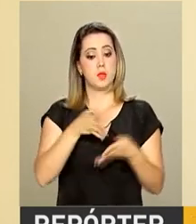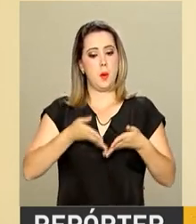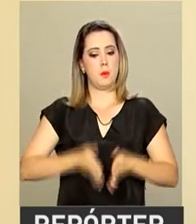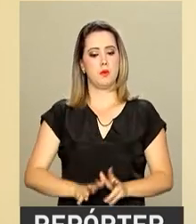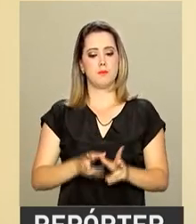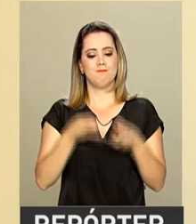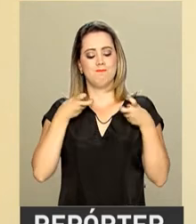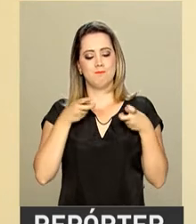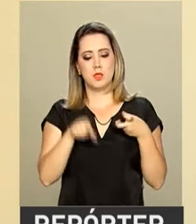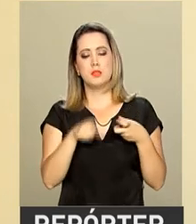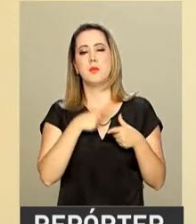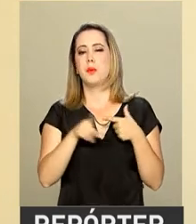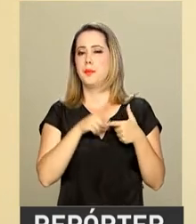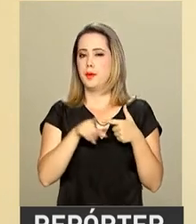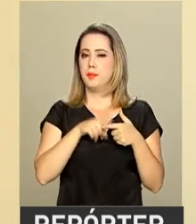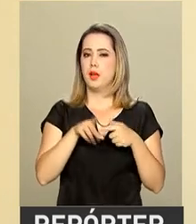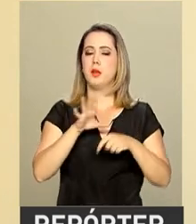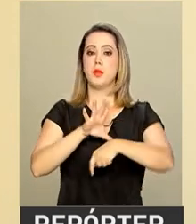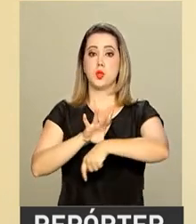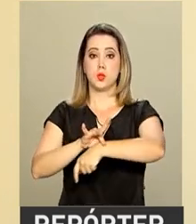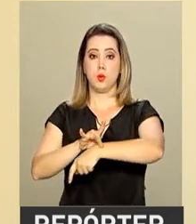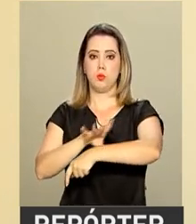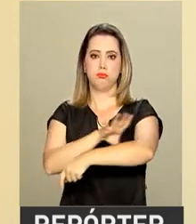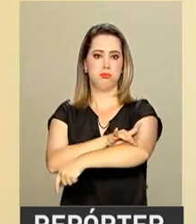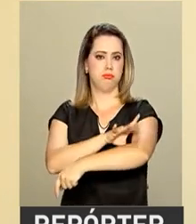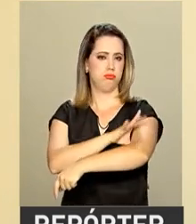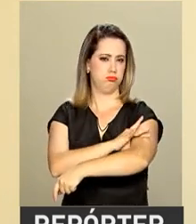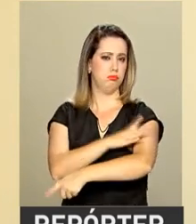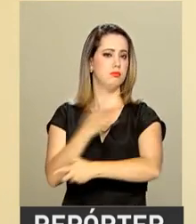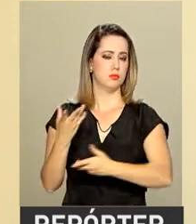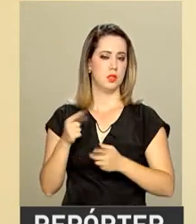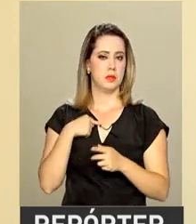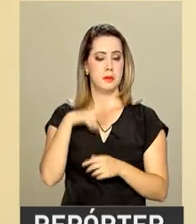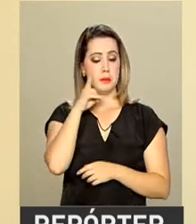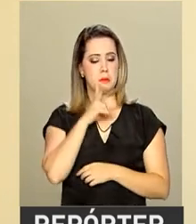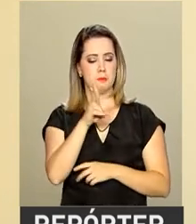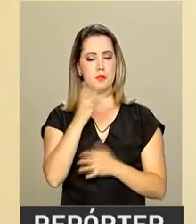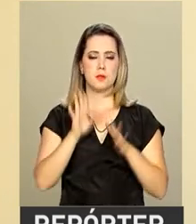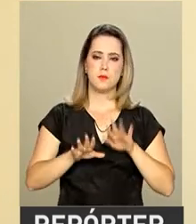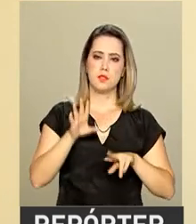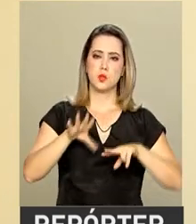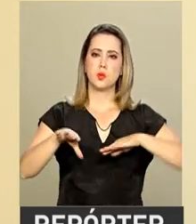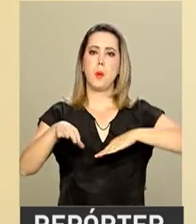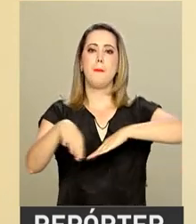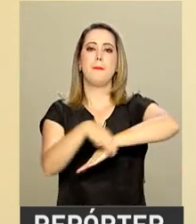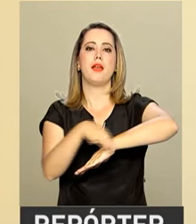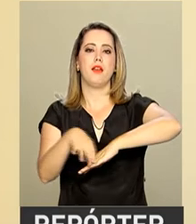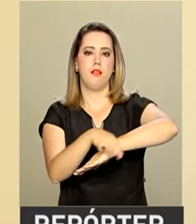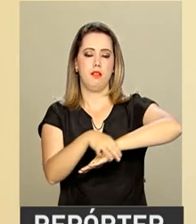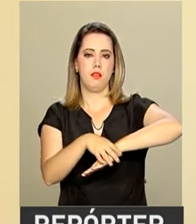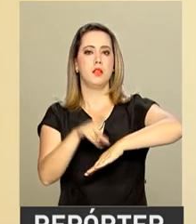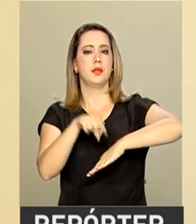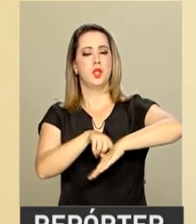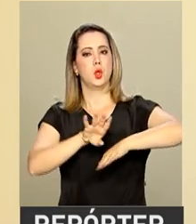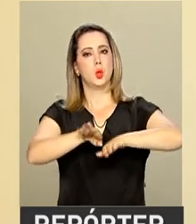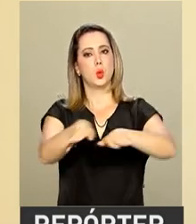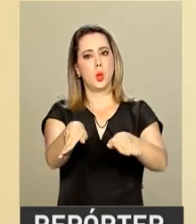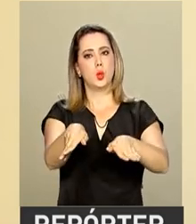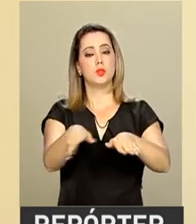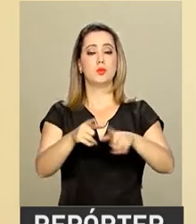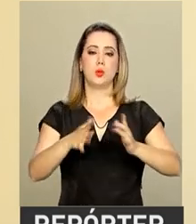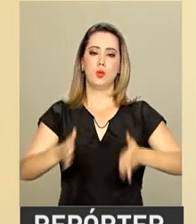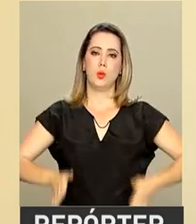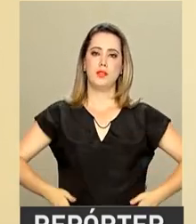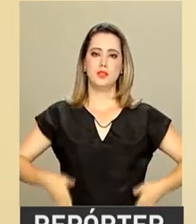nascimento apresentam problemas ortopédicos. Geralmente os pés nascem tortos, os quadris não